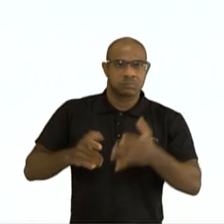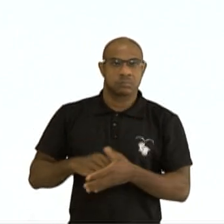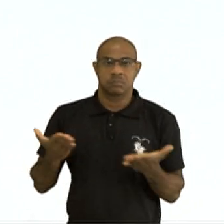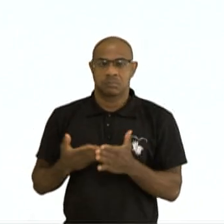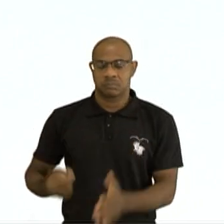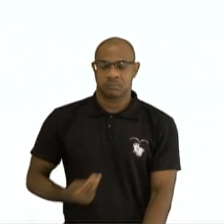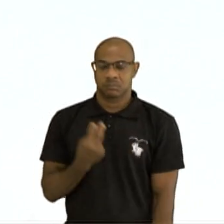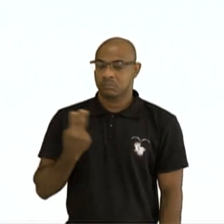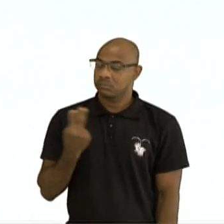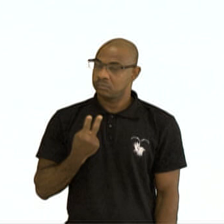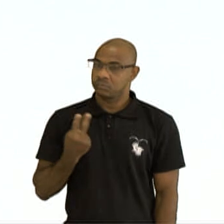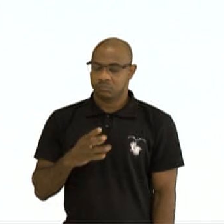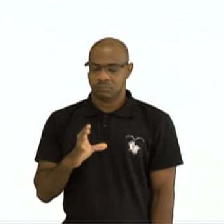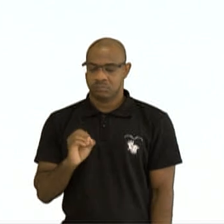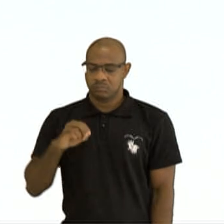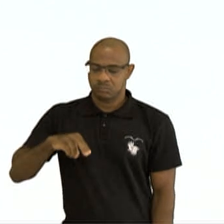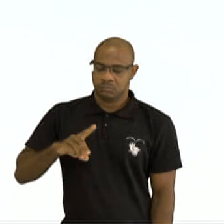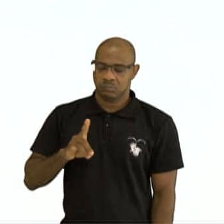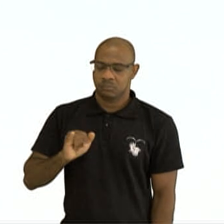condicional, ok?